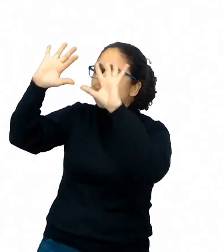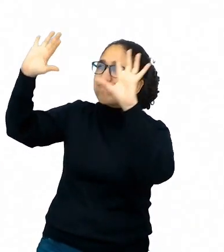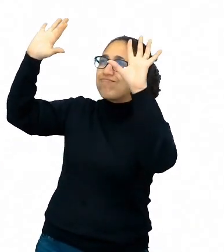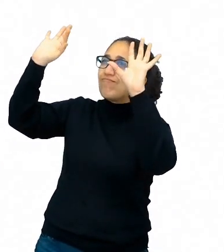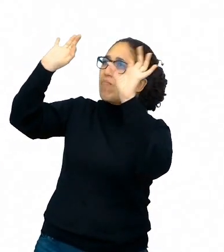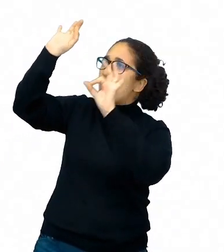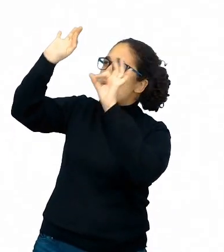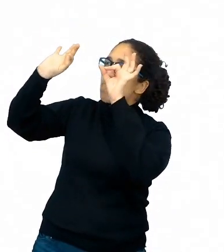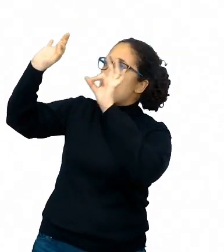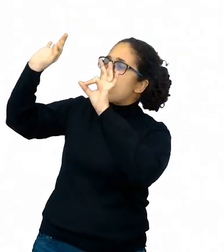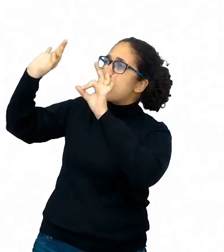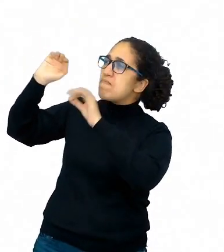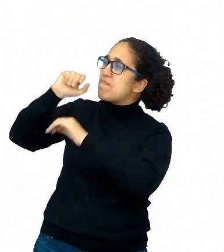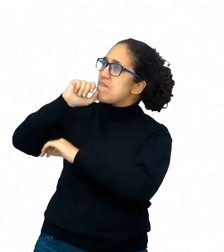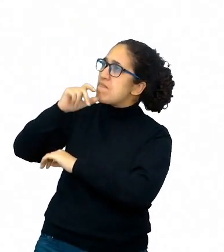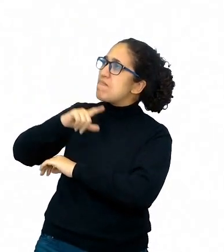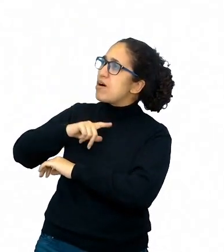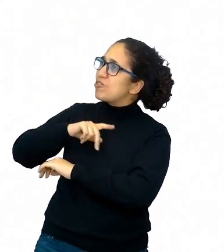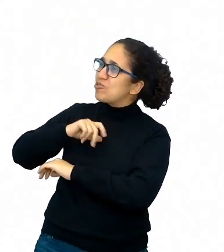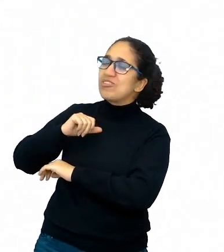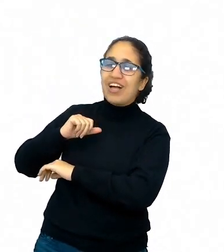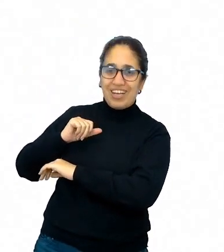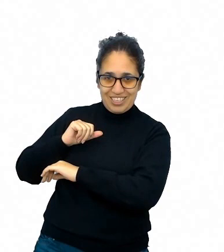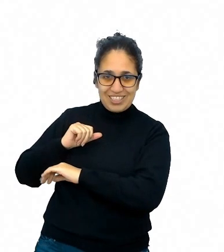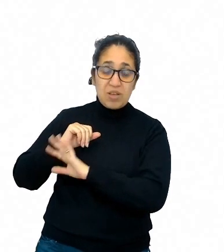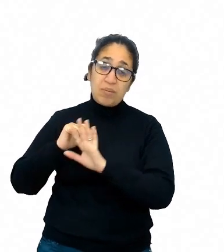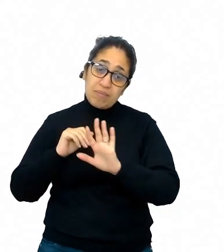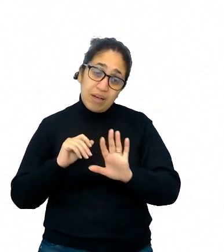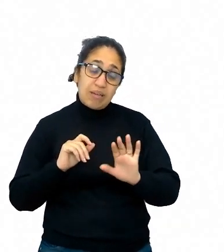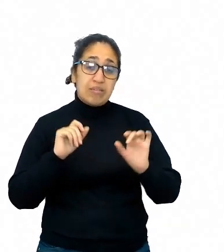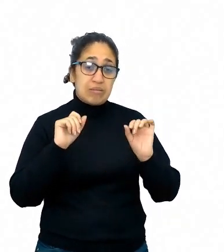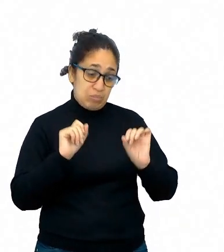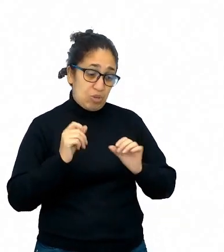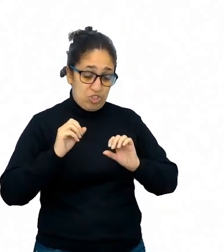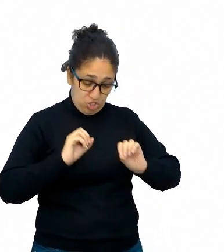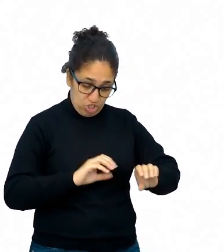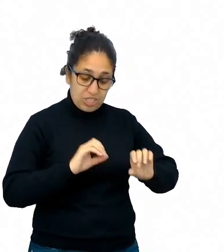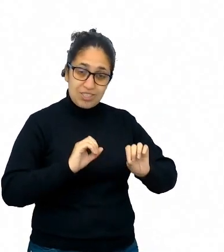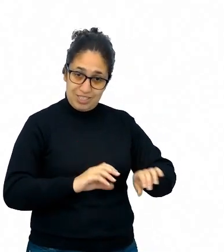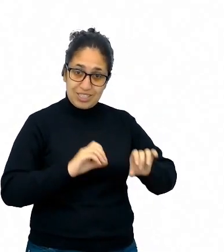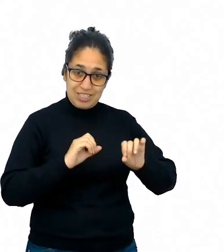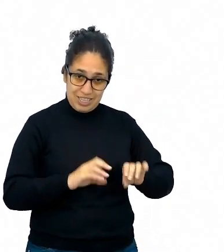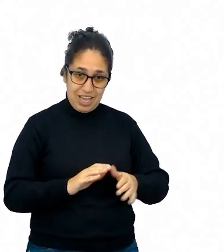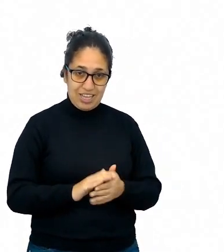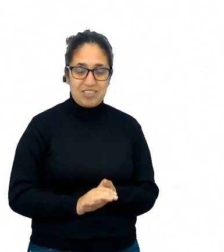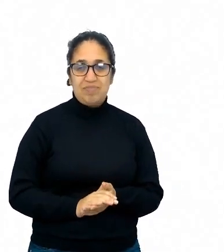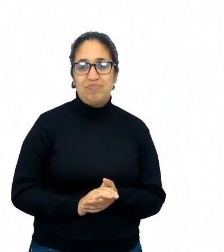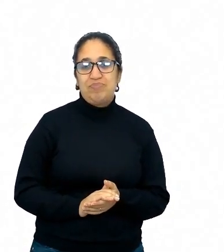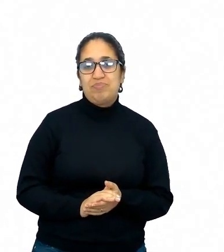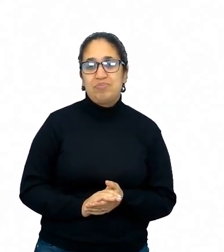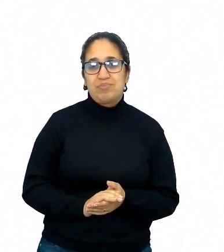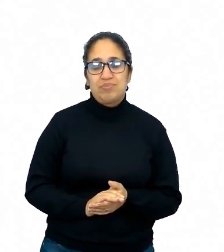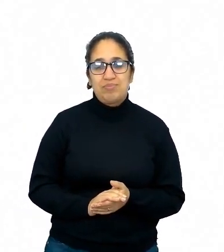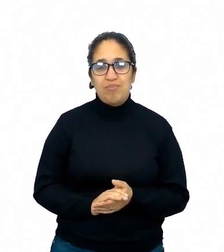organização própria, tá, mas isso também pode ser ensinado. Mas